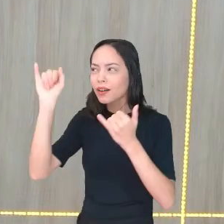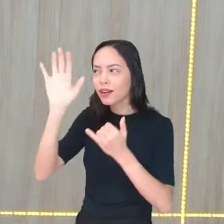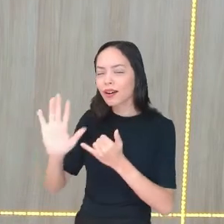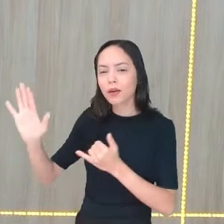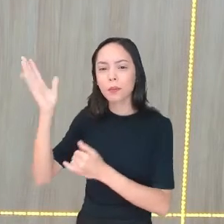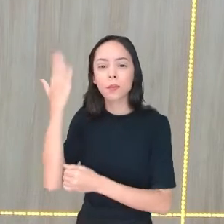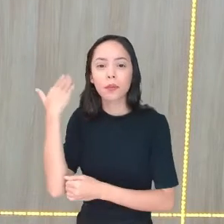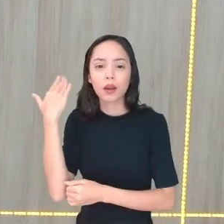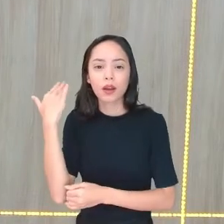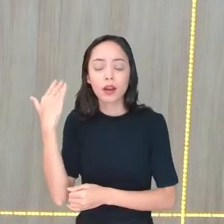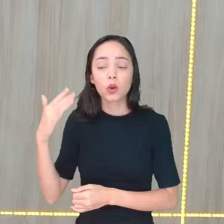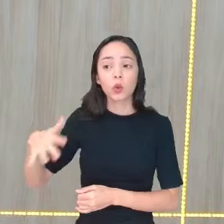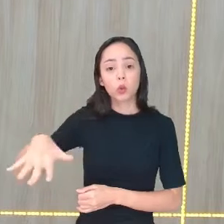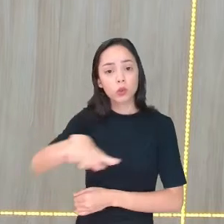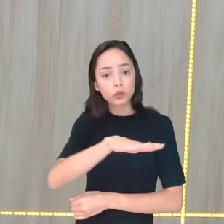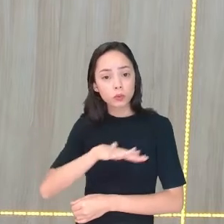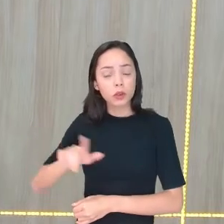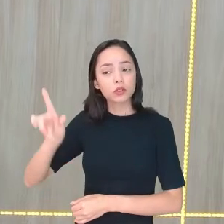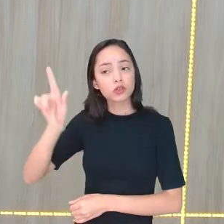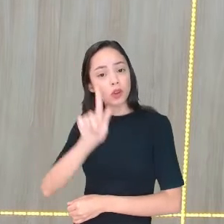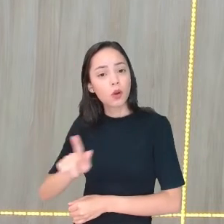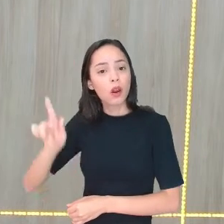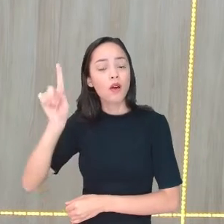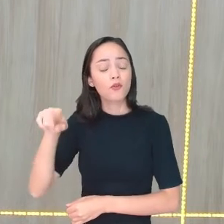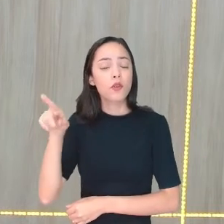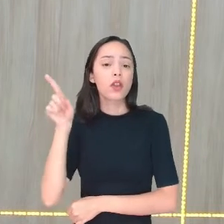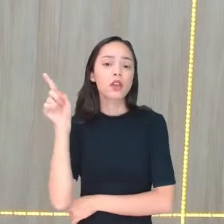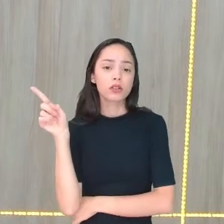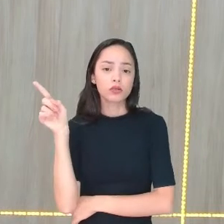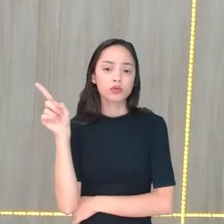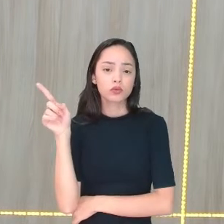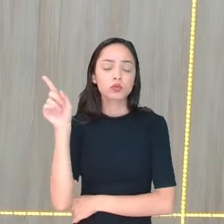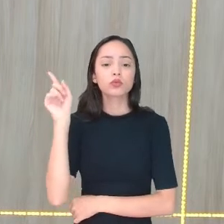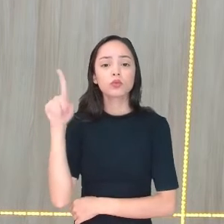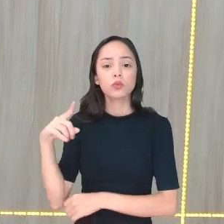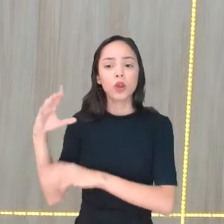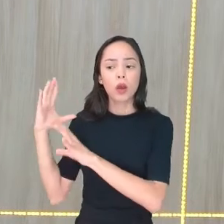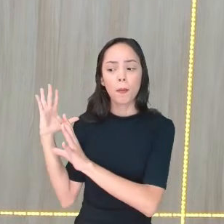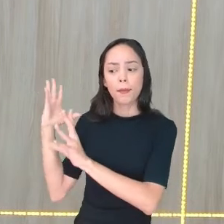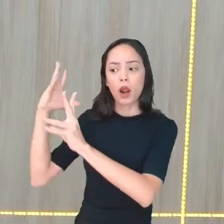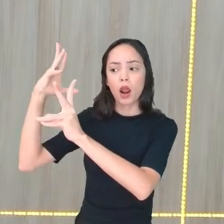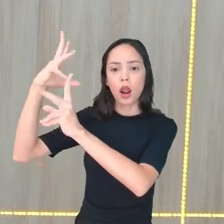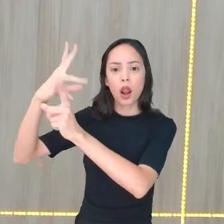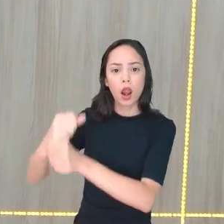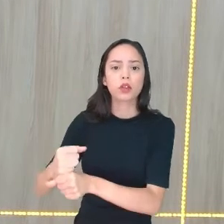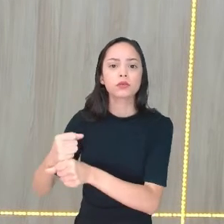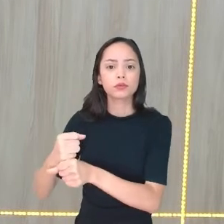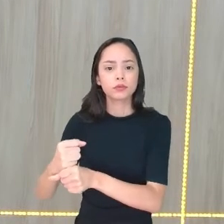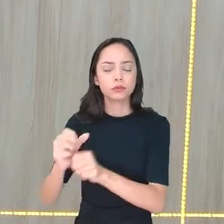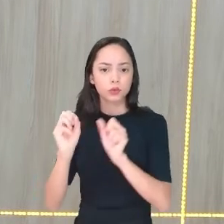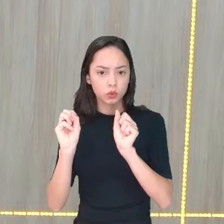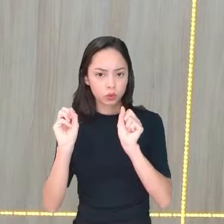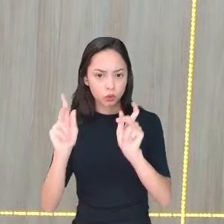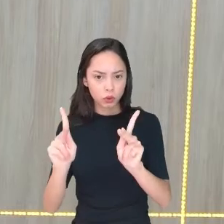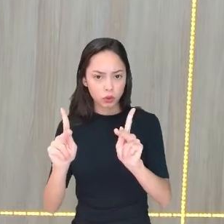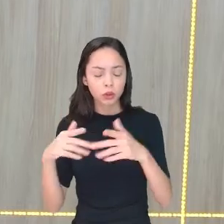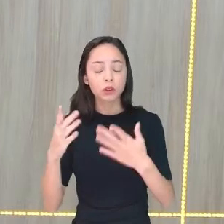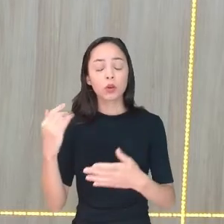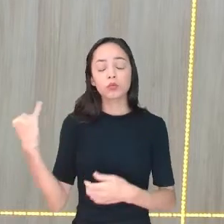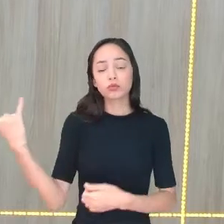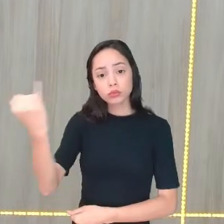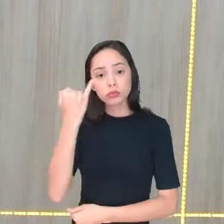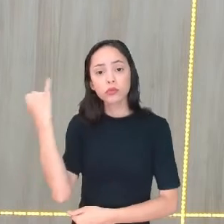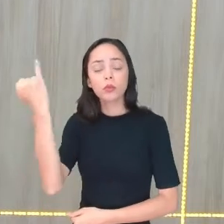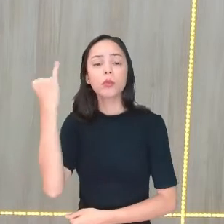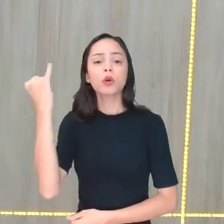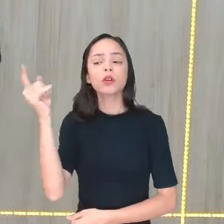o espaço geográfico ele é justamente isso, ele é a acumulação dessas ações. Ok? Então, isso é muito importante,